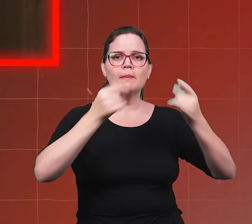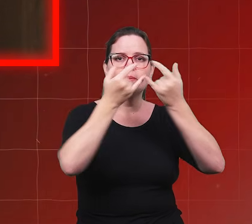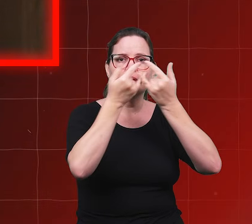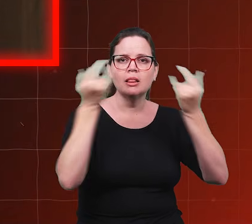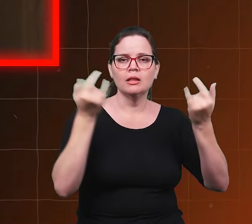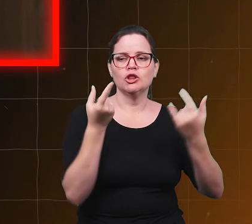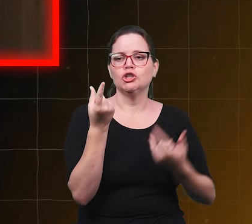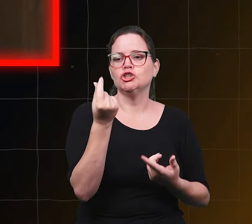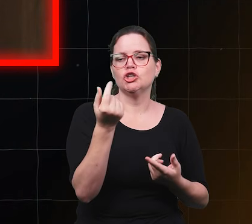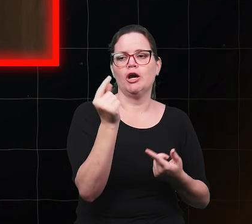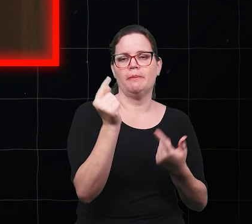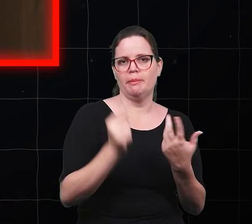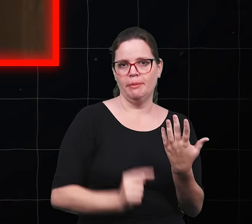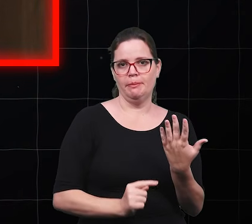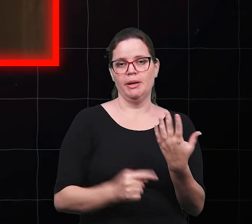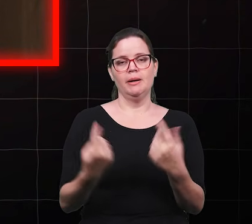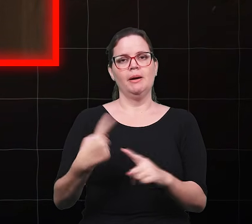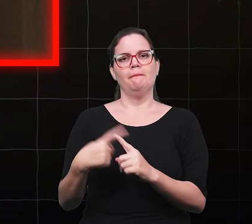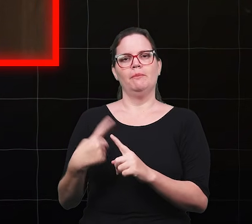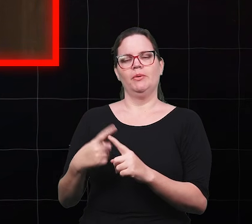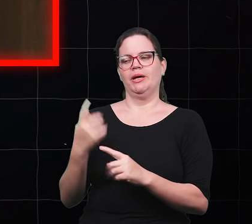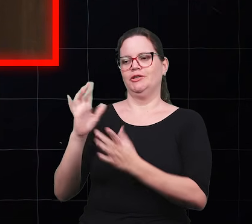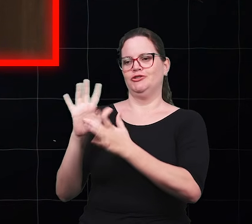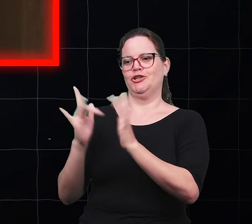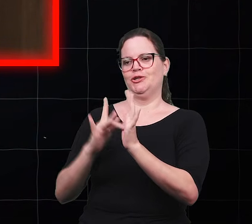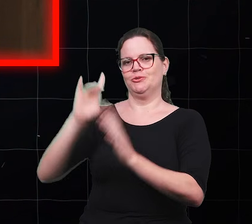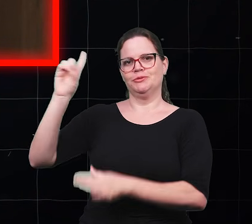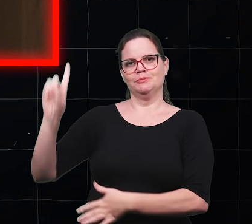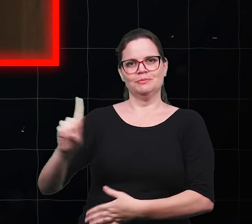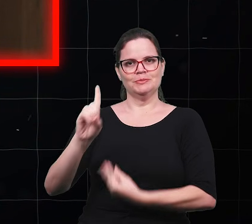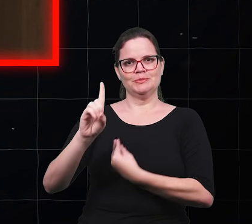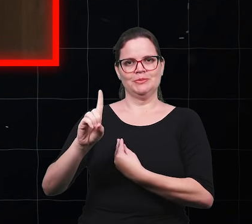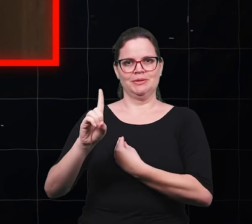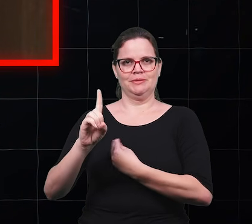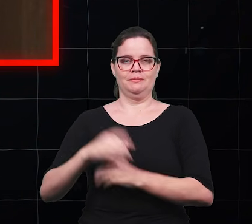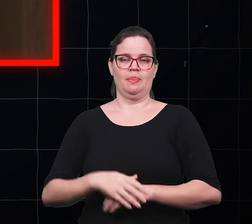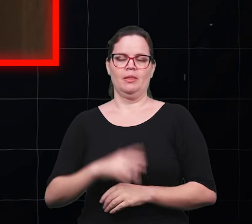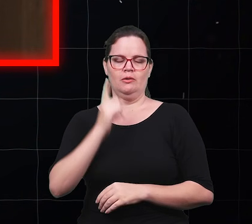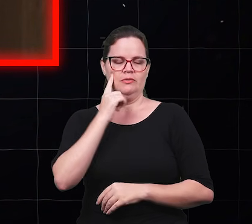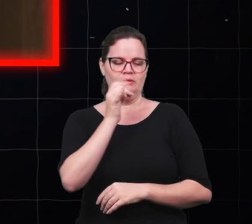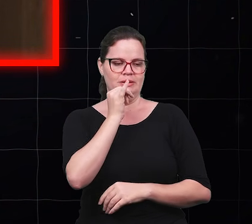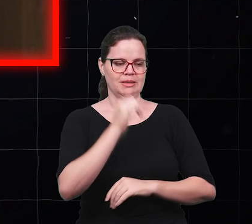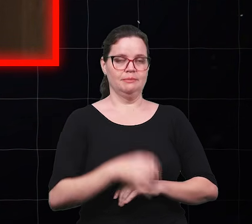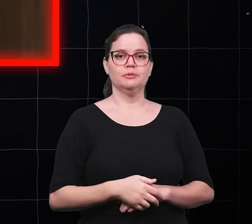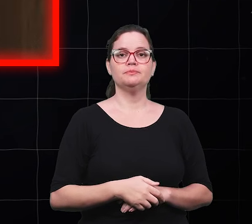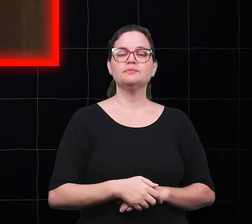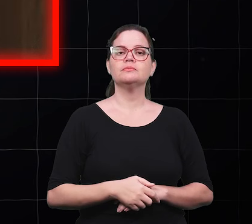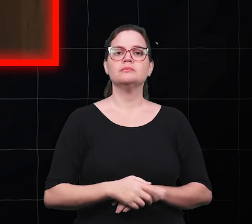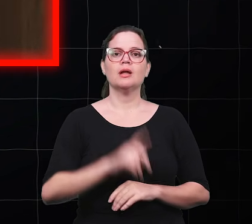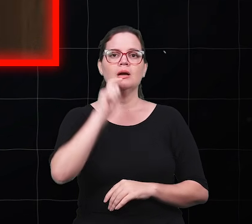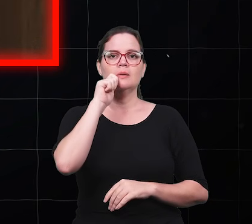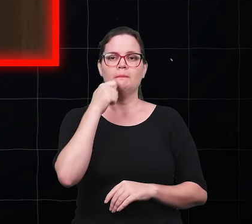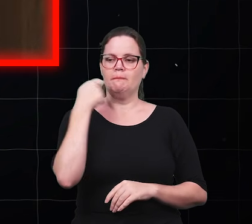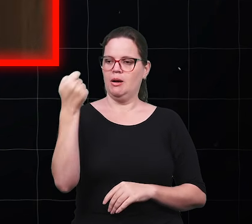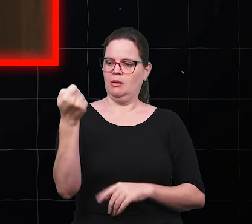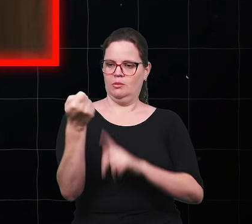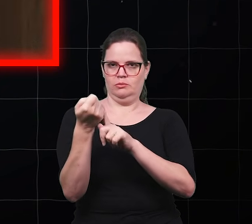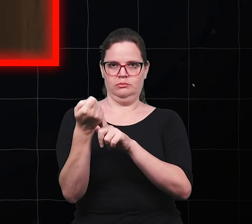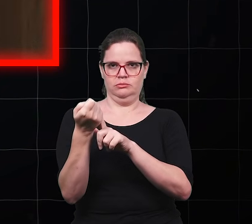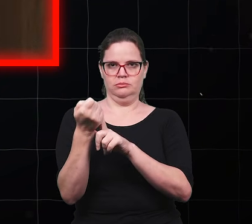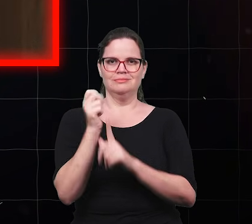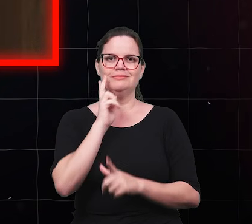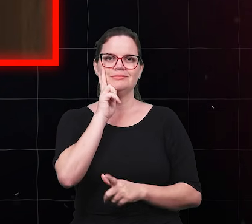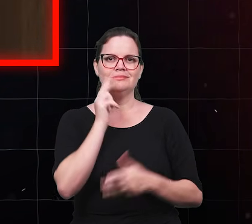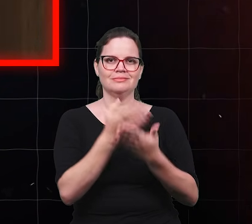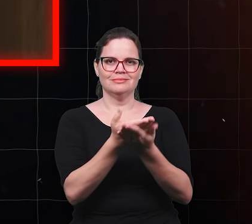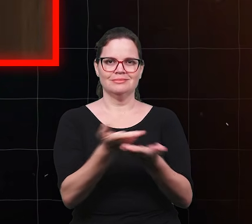a presença está, por exemplo, no pão da ceia, ou no cálice,